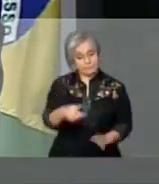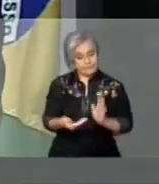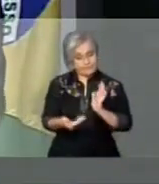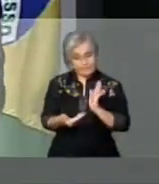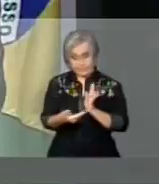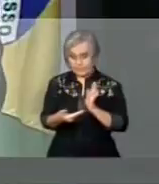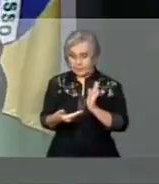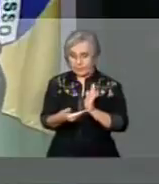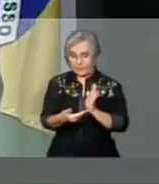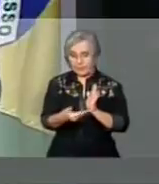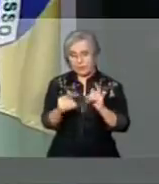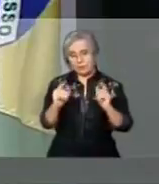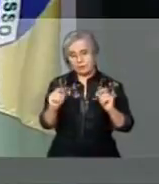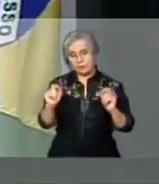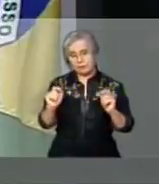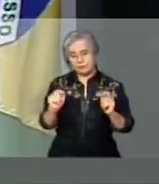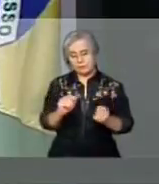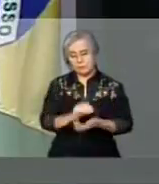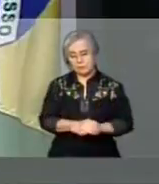senhor presidente,